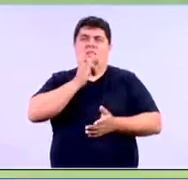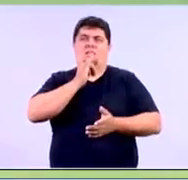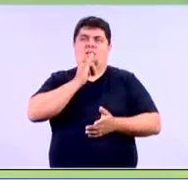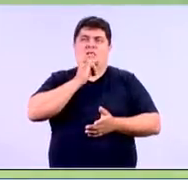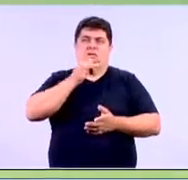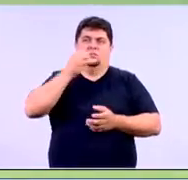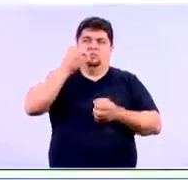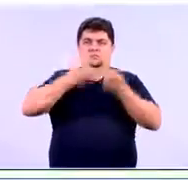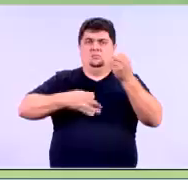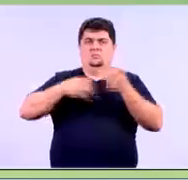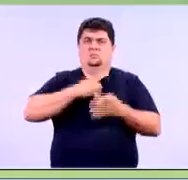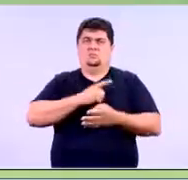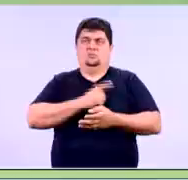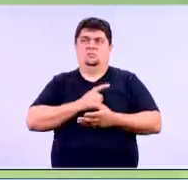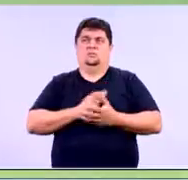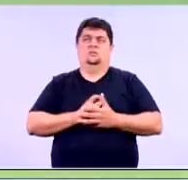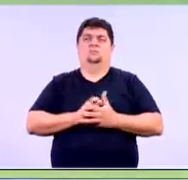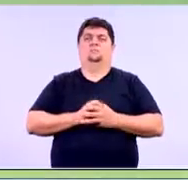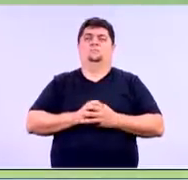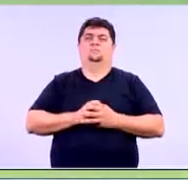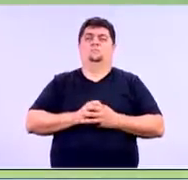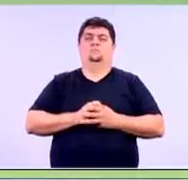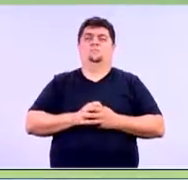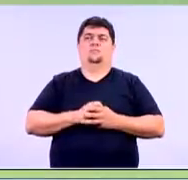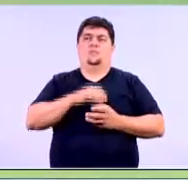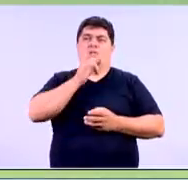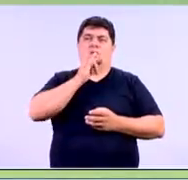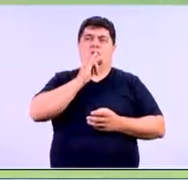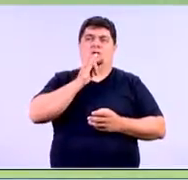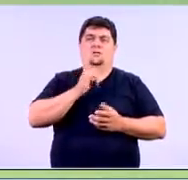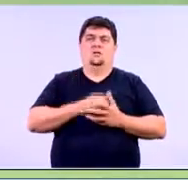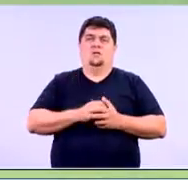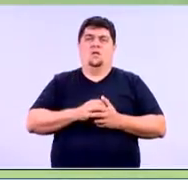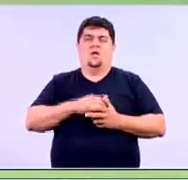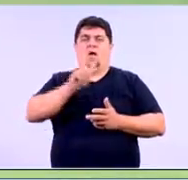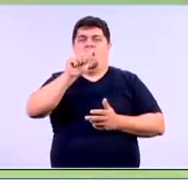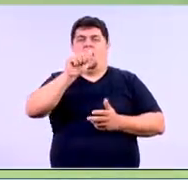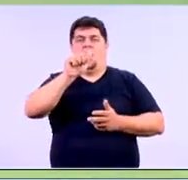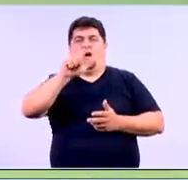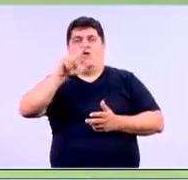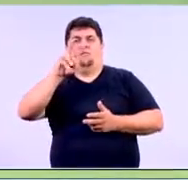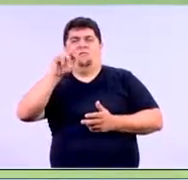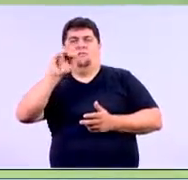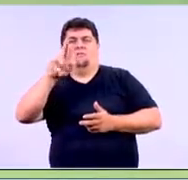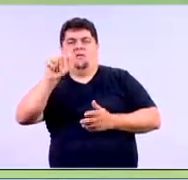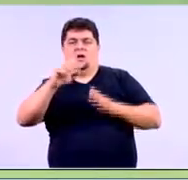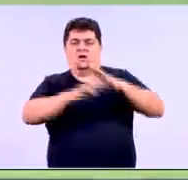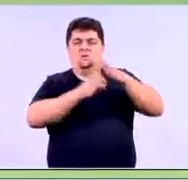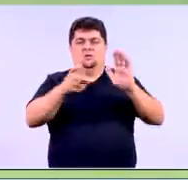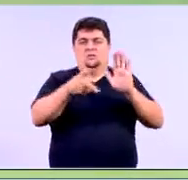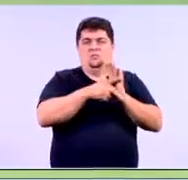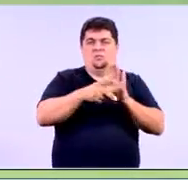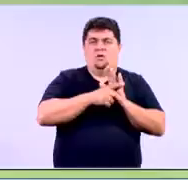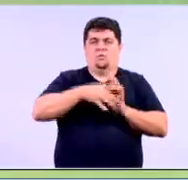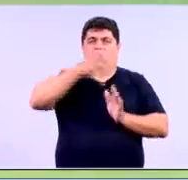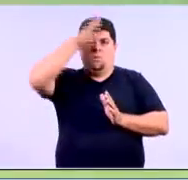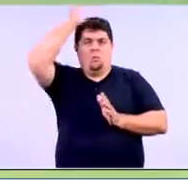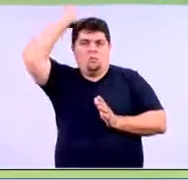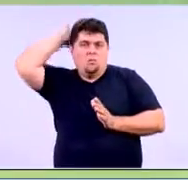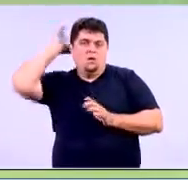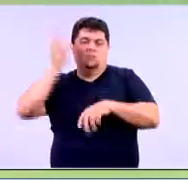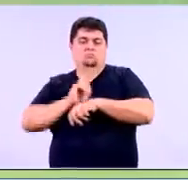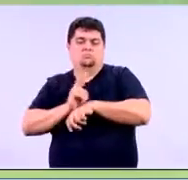né, professor, que é bastante interessante. Nós temos aí, taxa de alvará, taxa de inspeção pelos bombeiros, taxa de